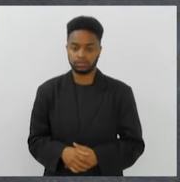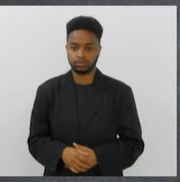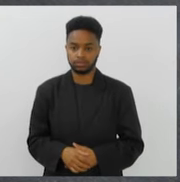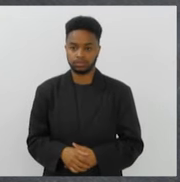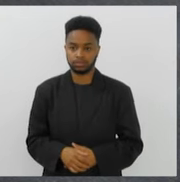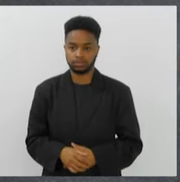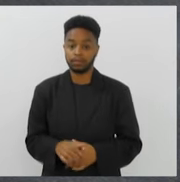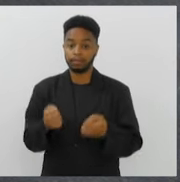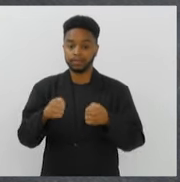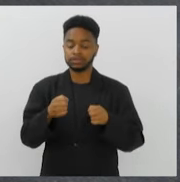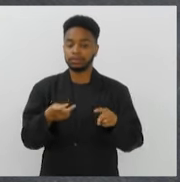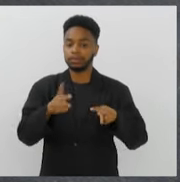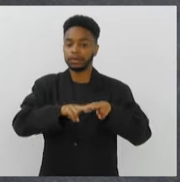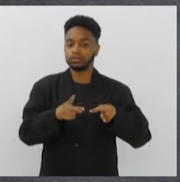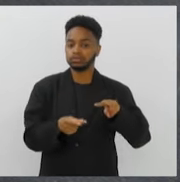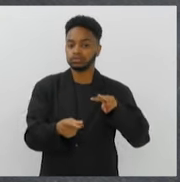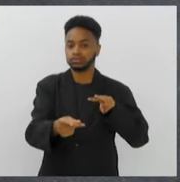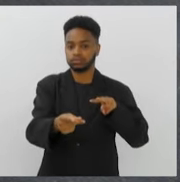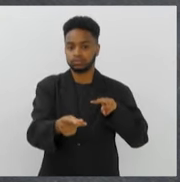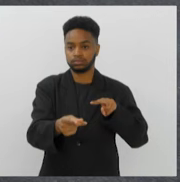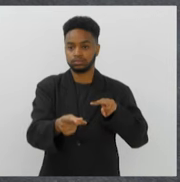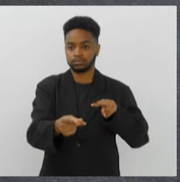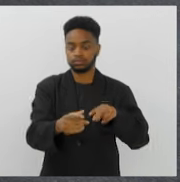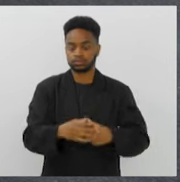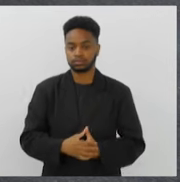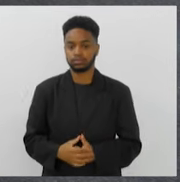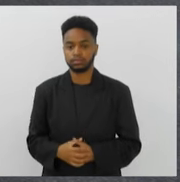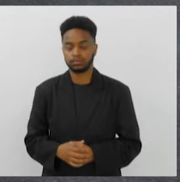É prisão perpétua, Carlinhos BNH.